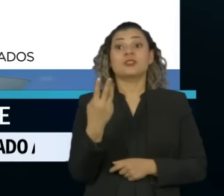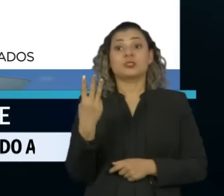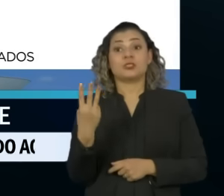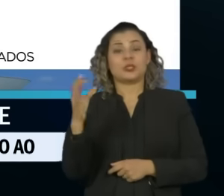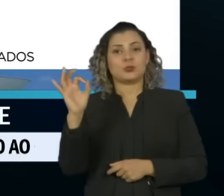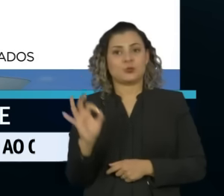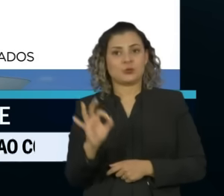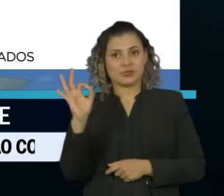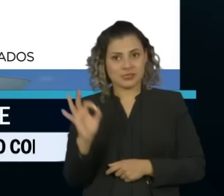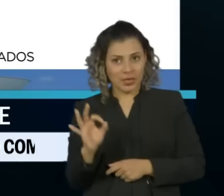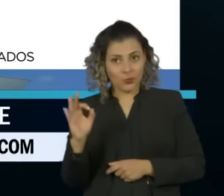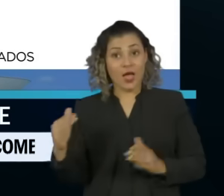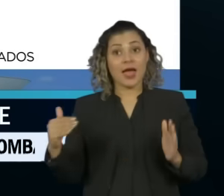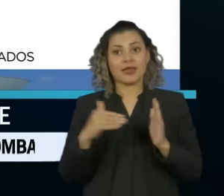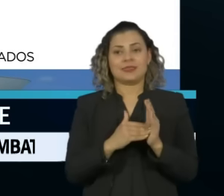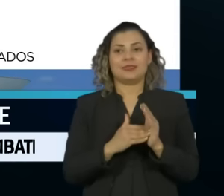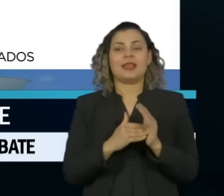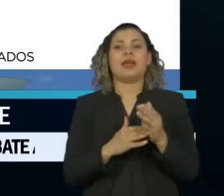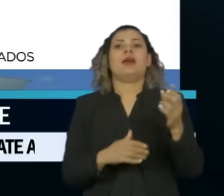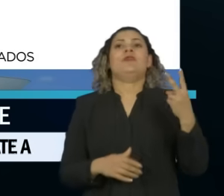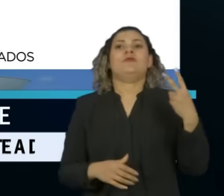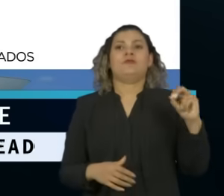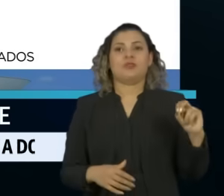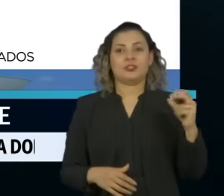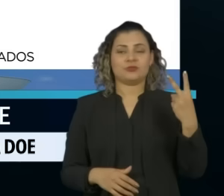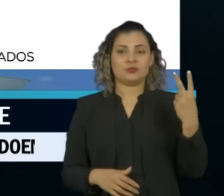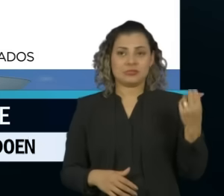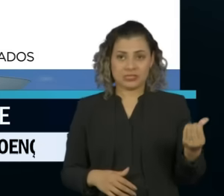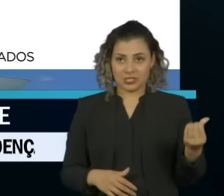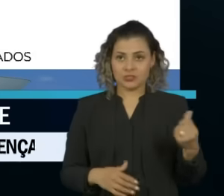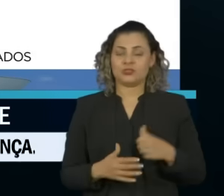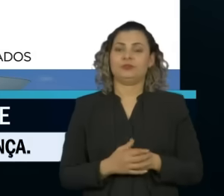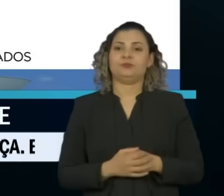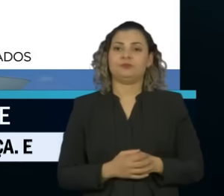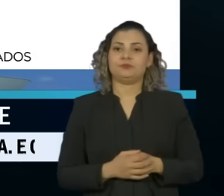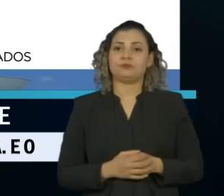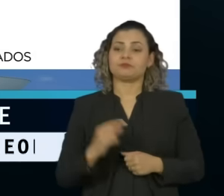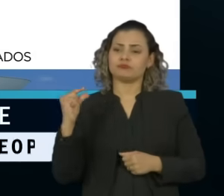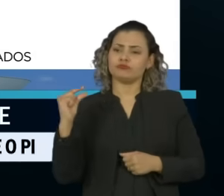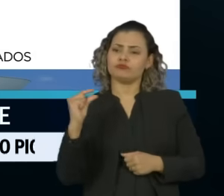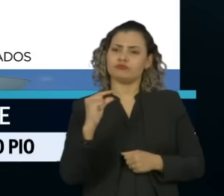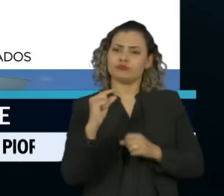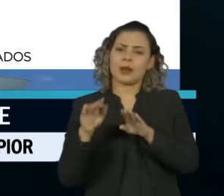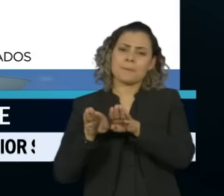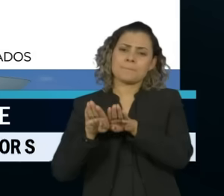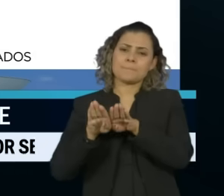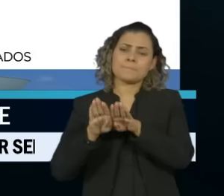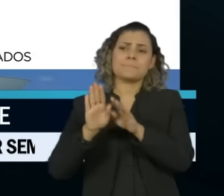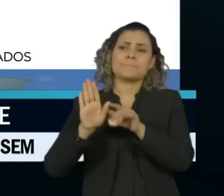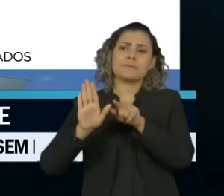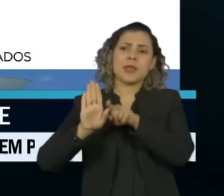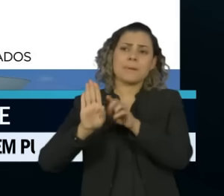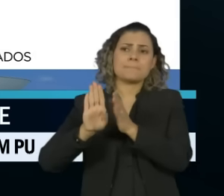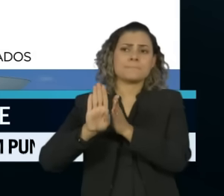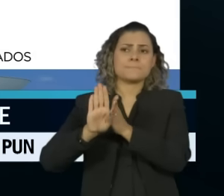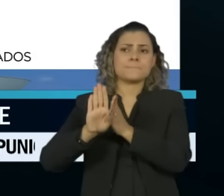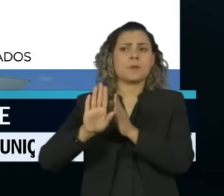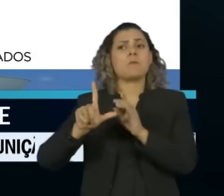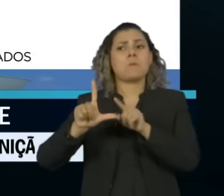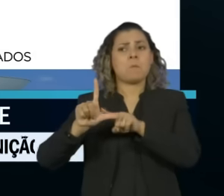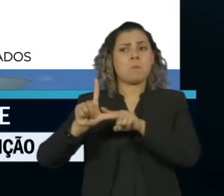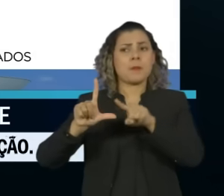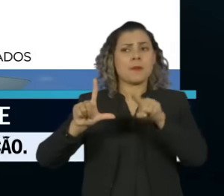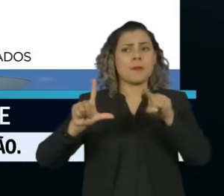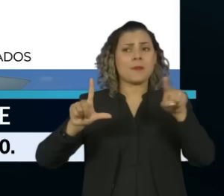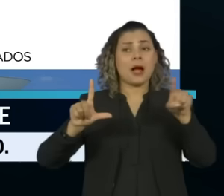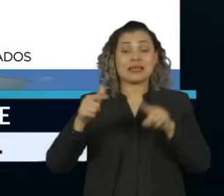ano que vem, até chegar a 23% em 2026. Outro ponto importante, 70% do dinheiro